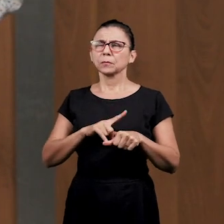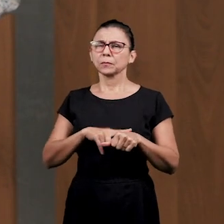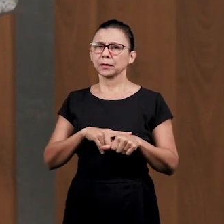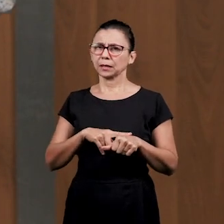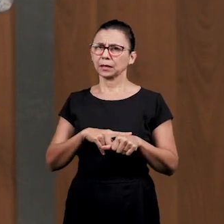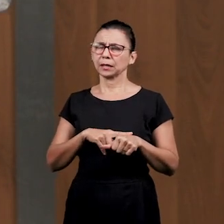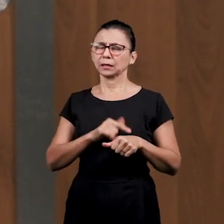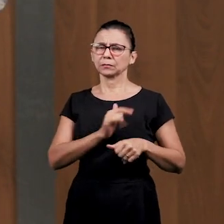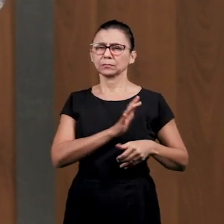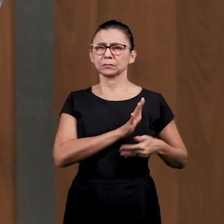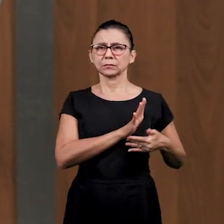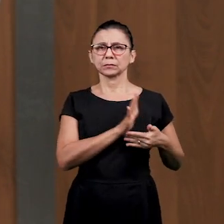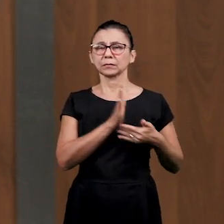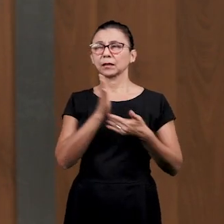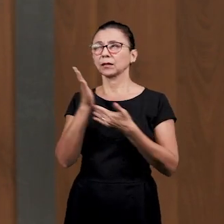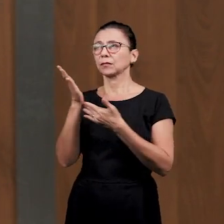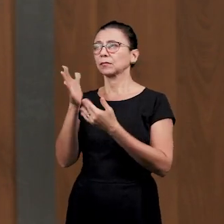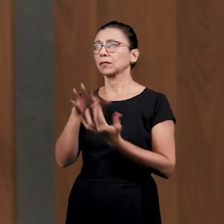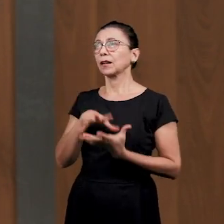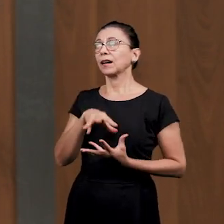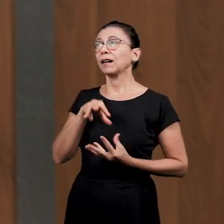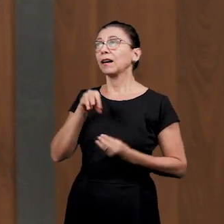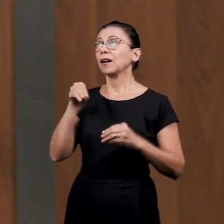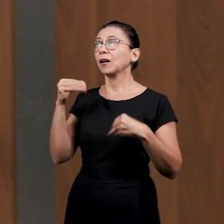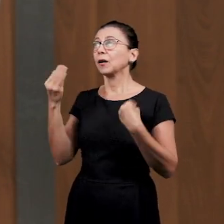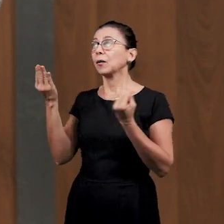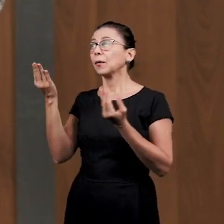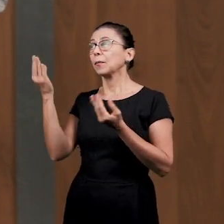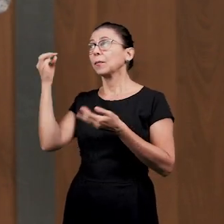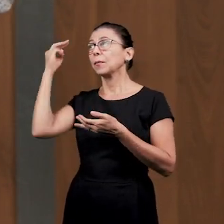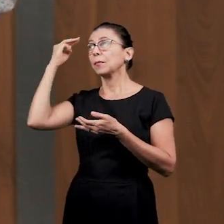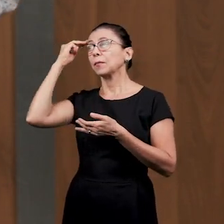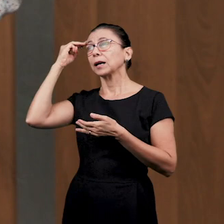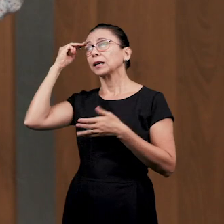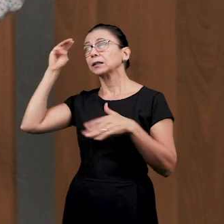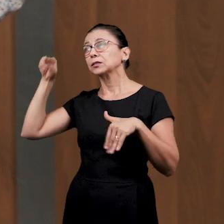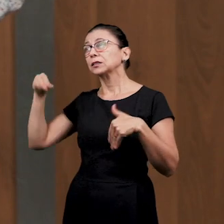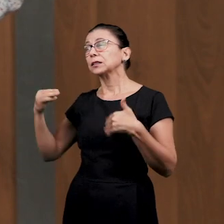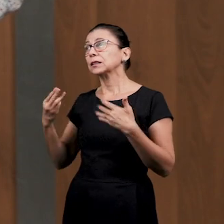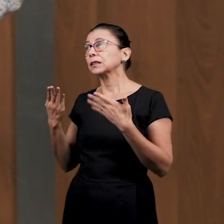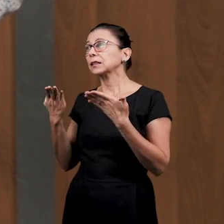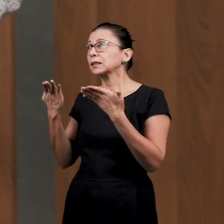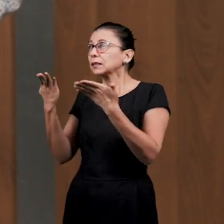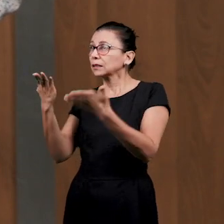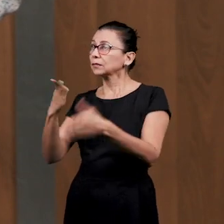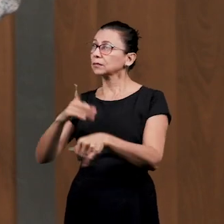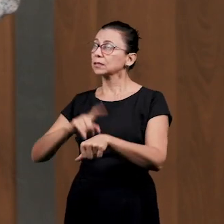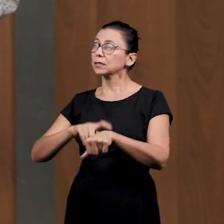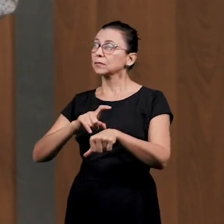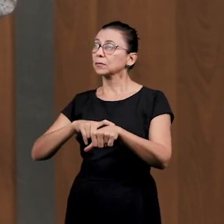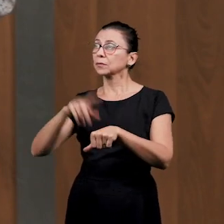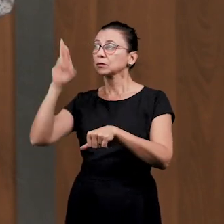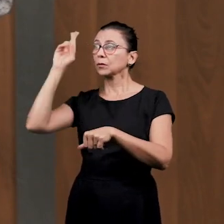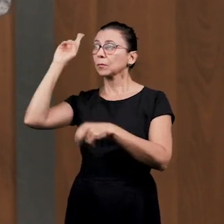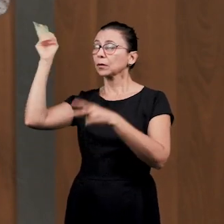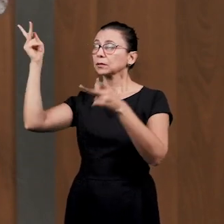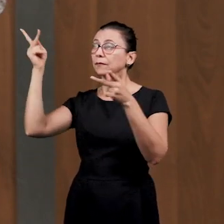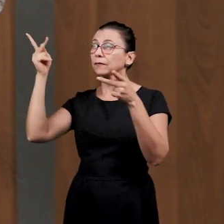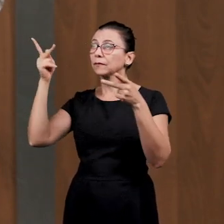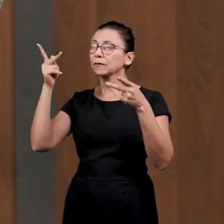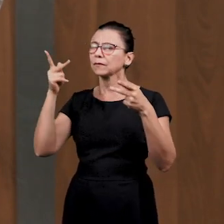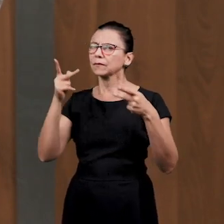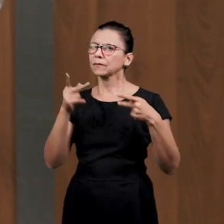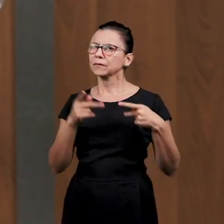colocarmos diante de Ti o nosso coração, a nossa alma, a nossa mente. Senhor, que nesta hora Tu possas